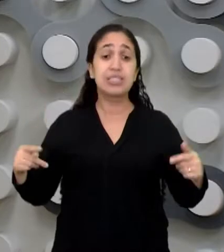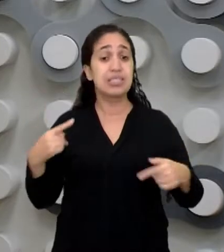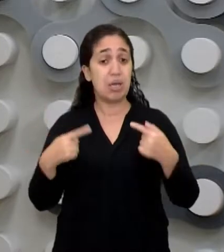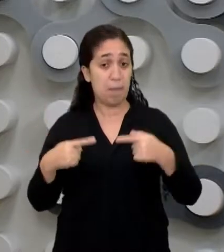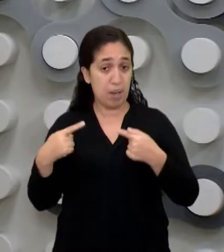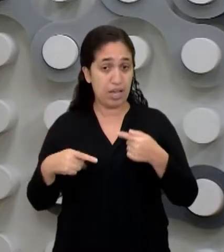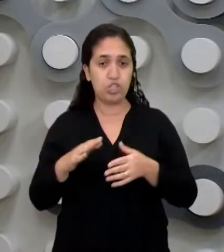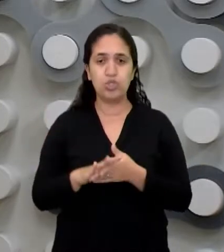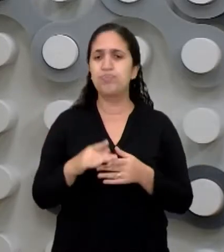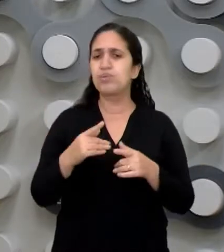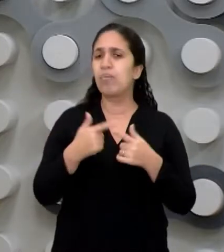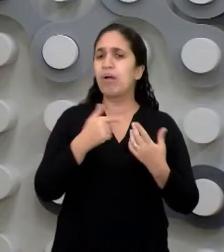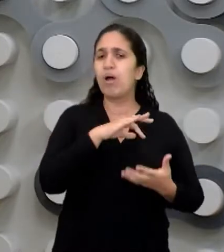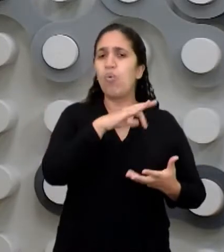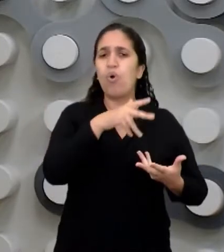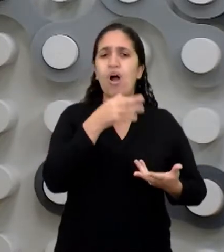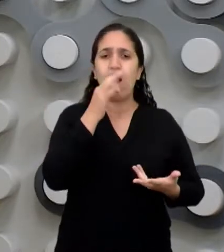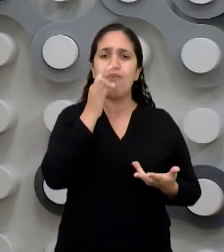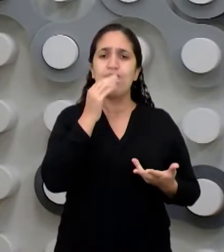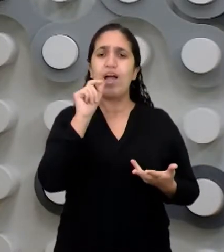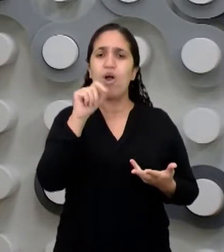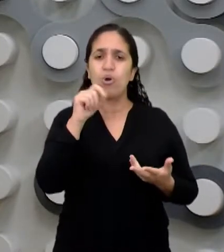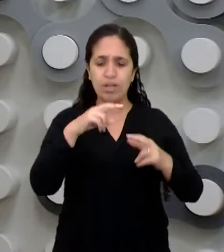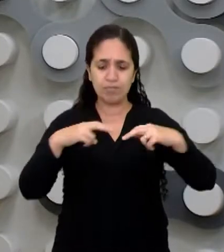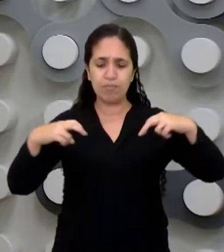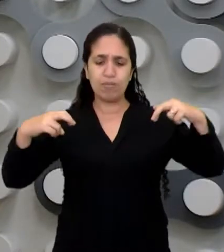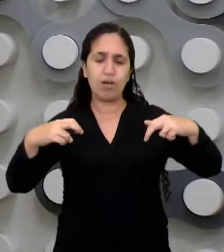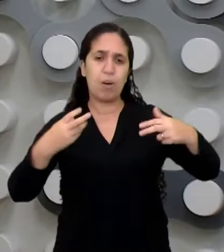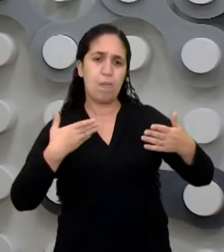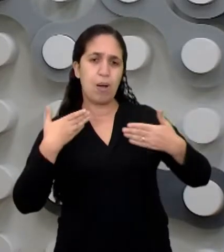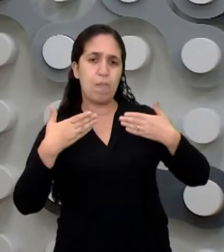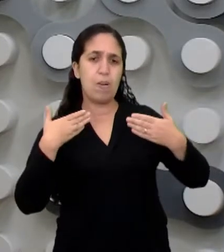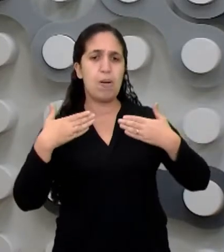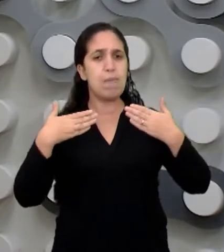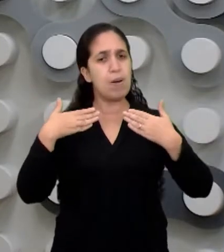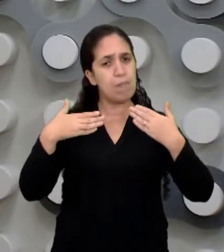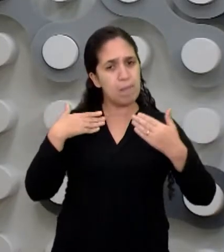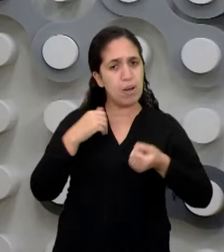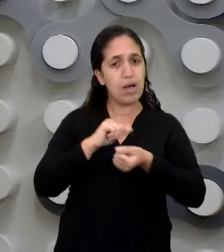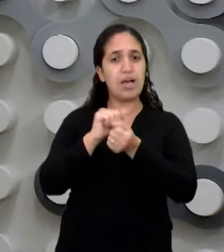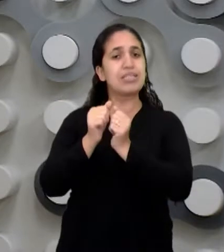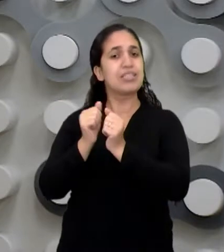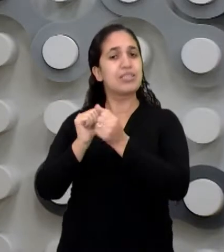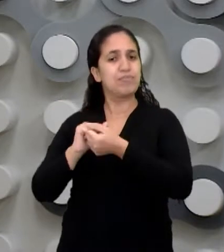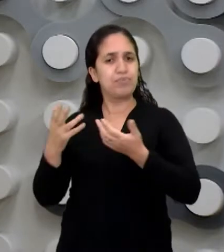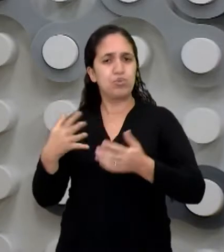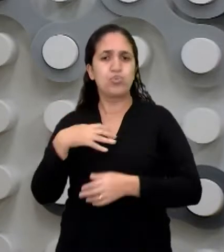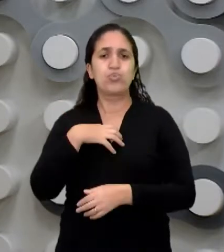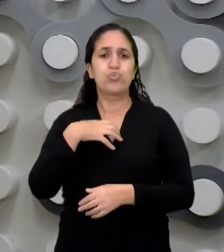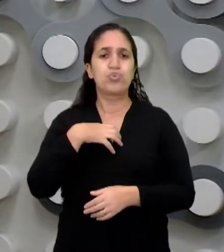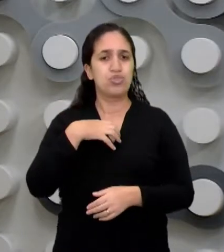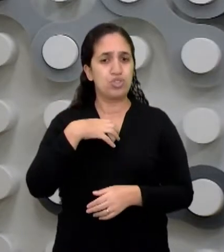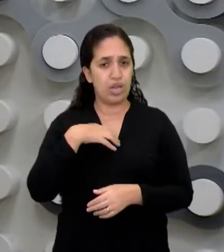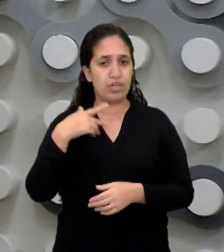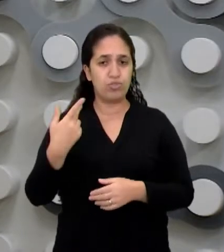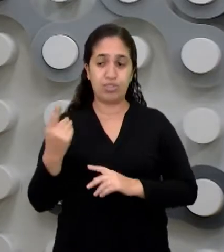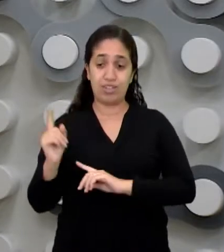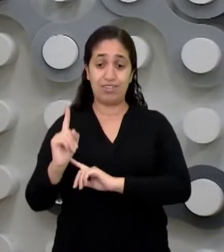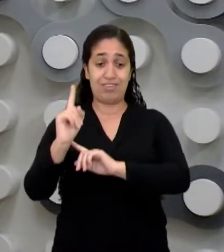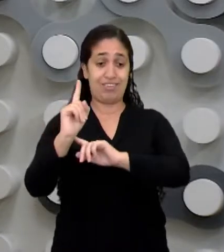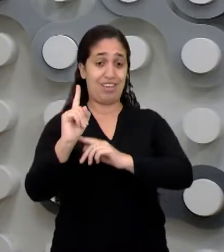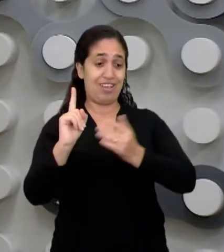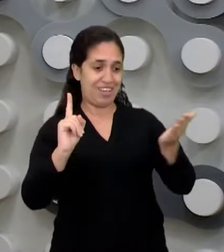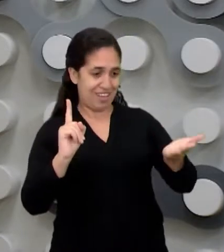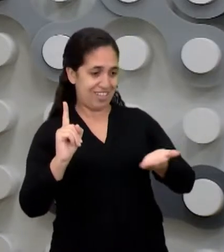Word Café, ele é isso, né? É uma roda de conversa, mas um pouco mais adaptada para esse estilo, de ter um anfitrião. A